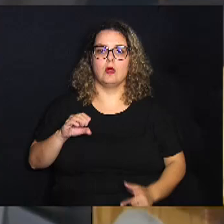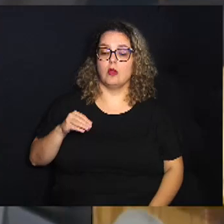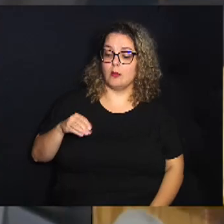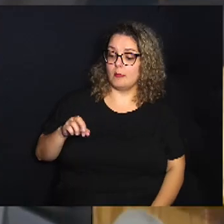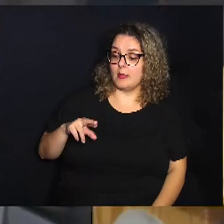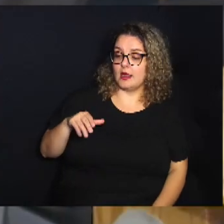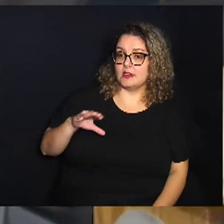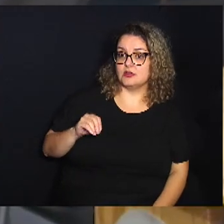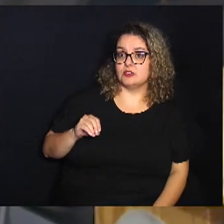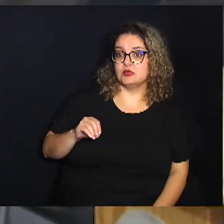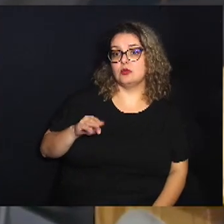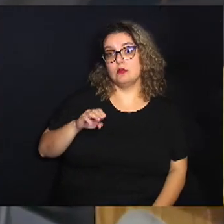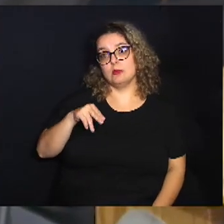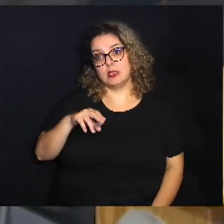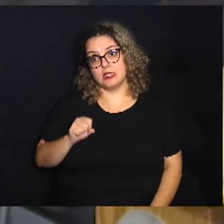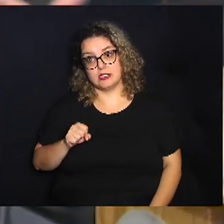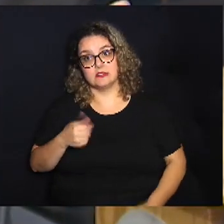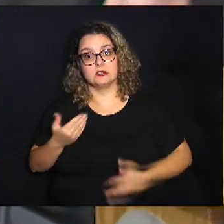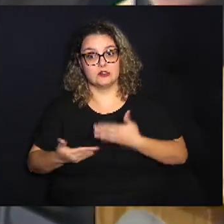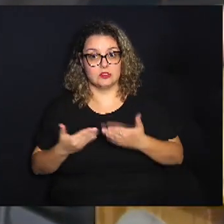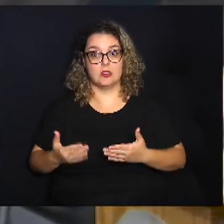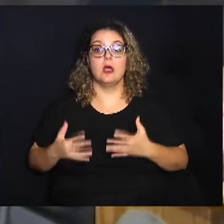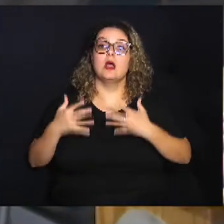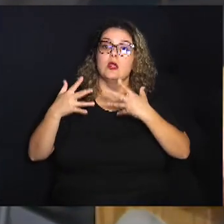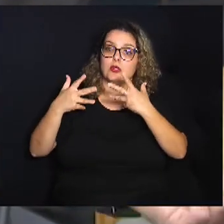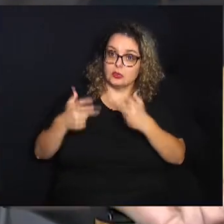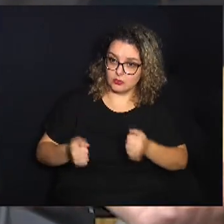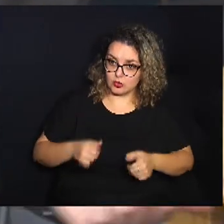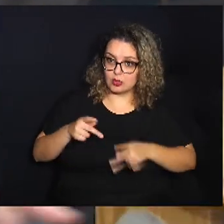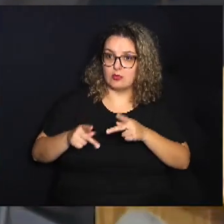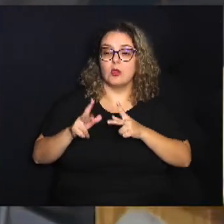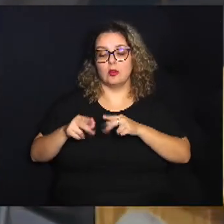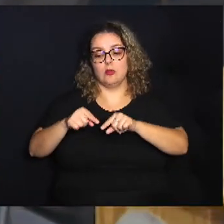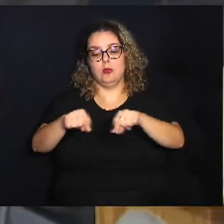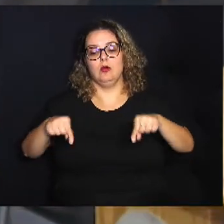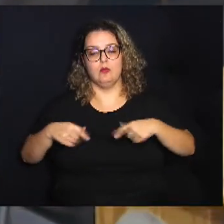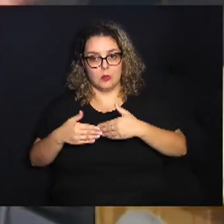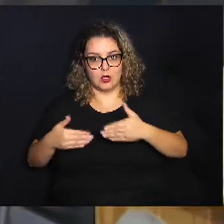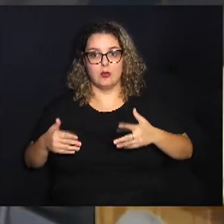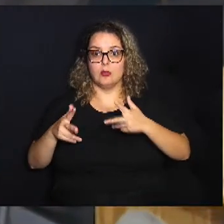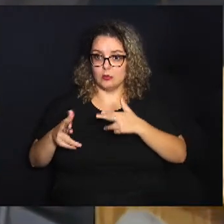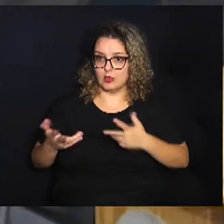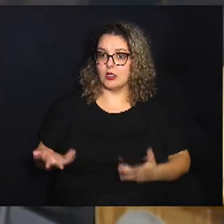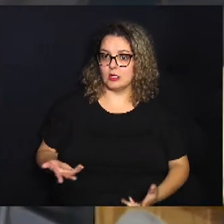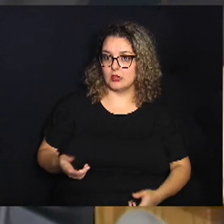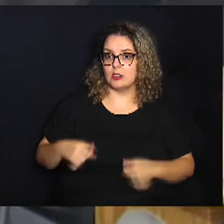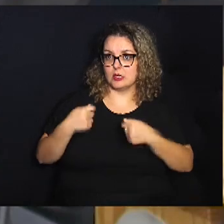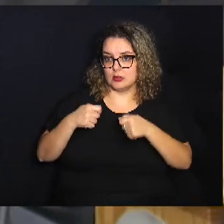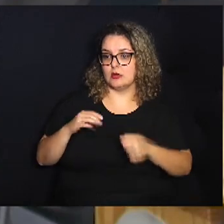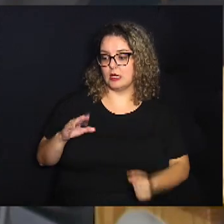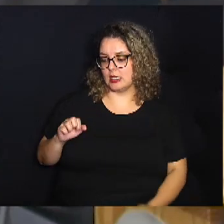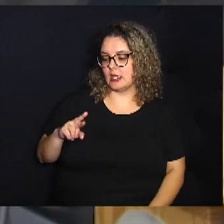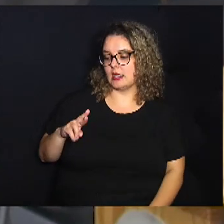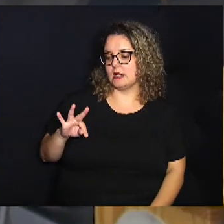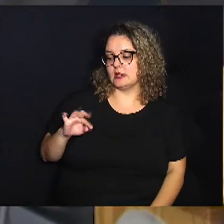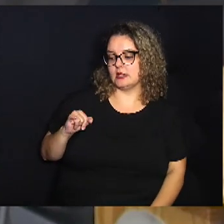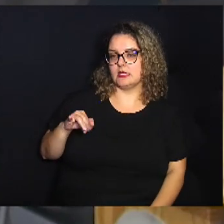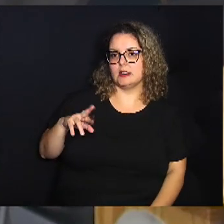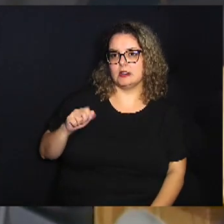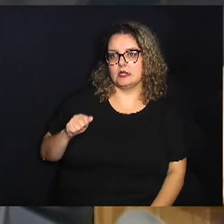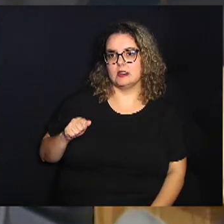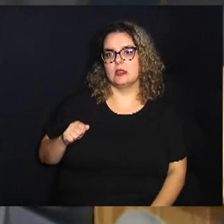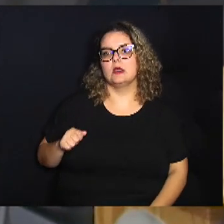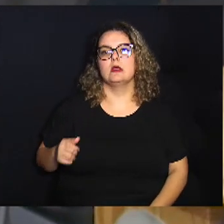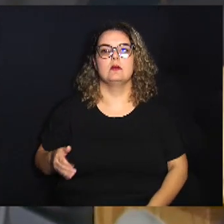Ela é para o público geral, que quer fruir de espaços como a quadra, e precisa dessa carteirinha mais para pegar o empréstimo